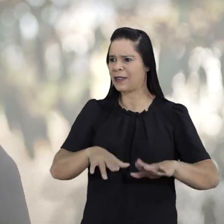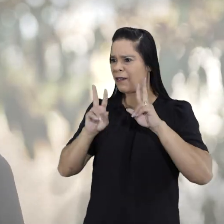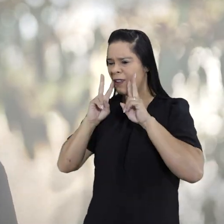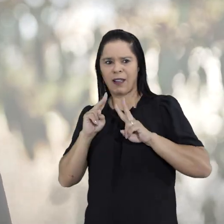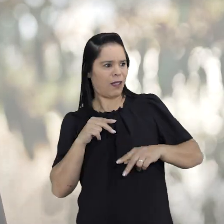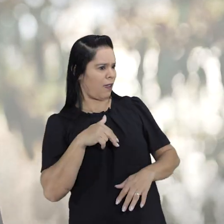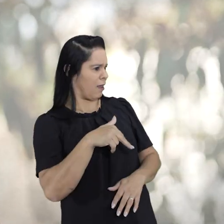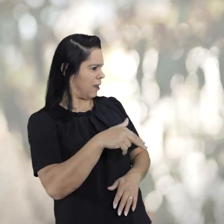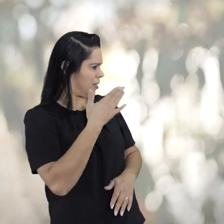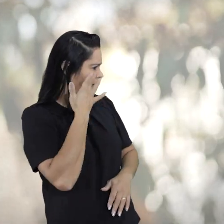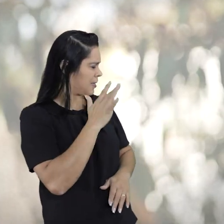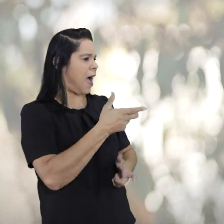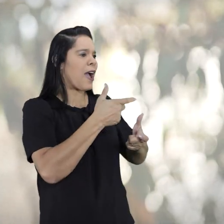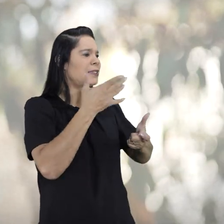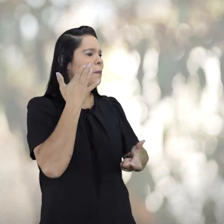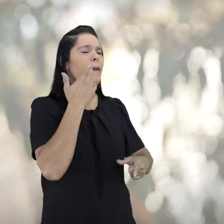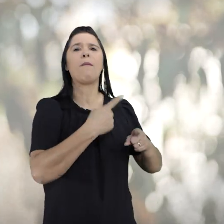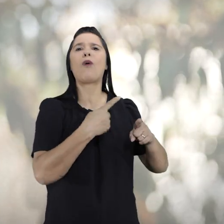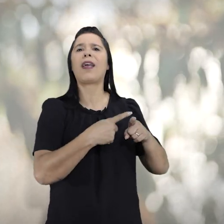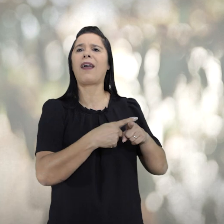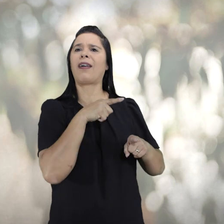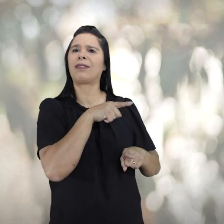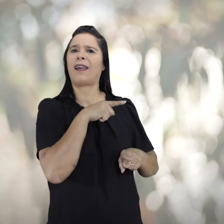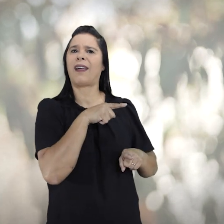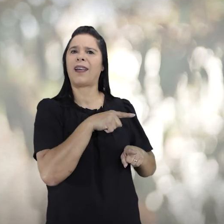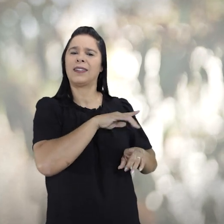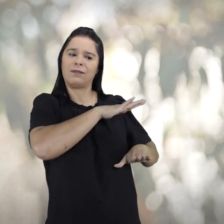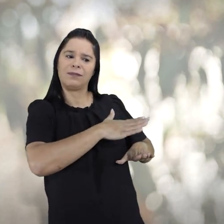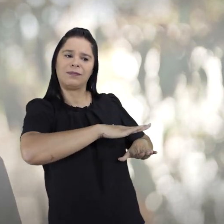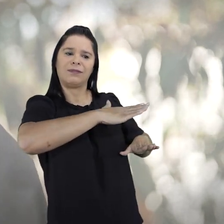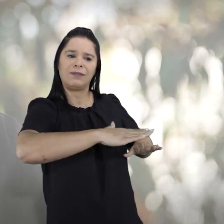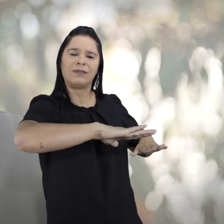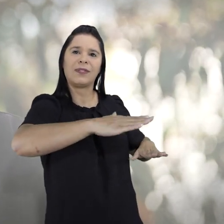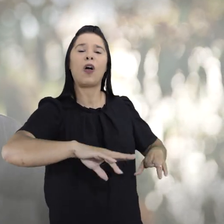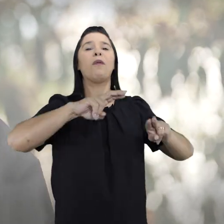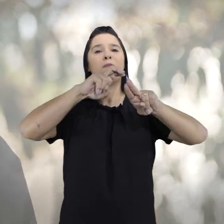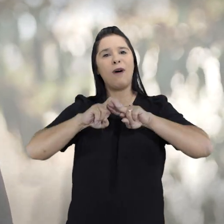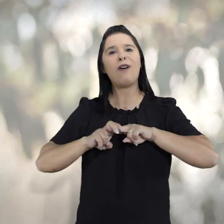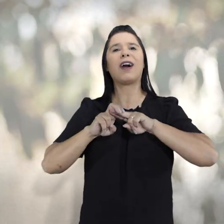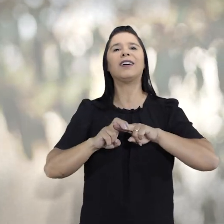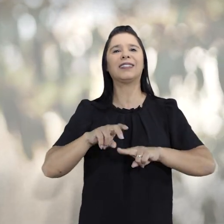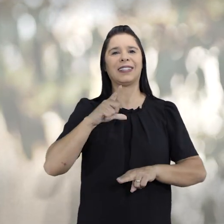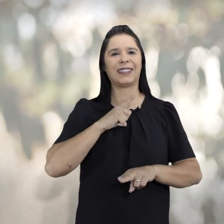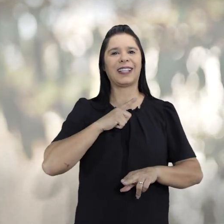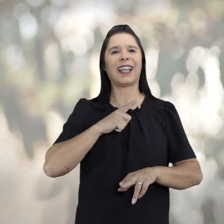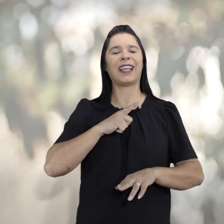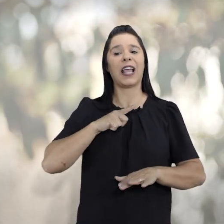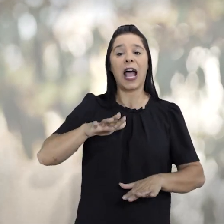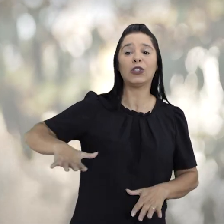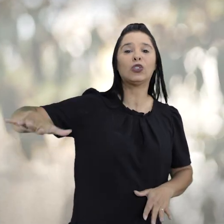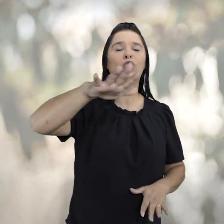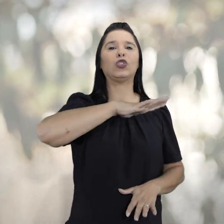pessoas passam e ficam interessadas em saber por que tem essas ondulações, devido ao fato de ter sido essa